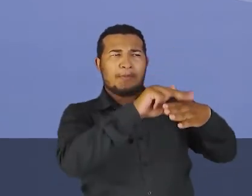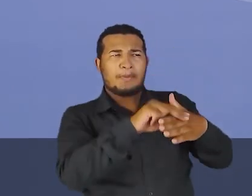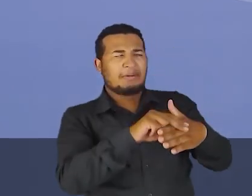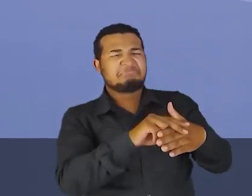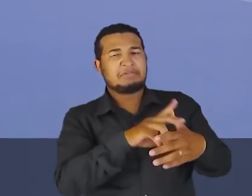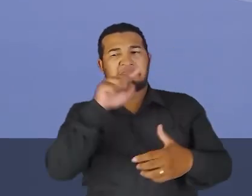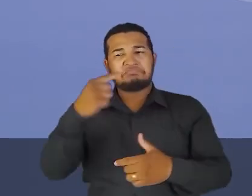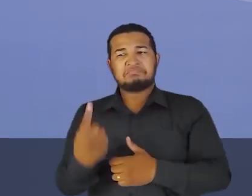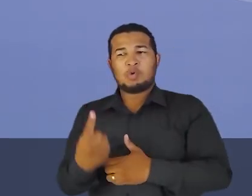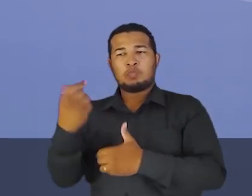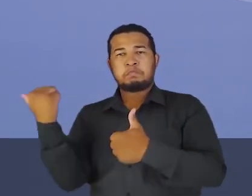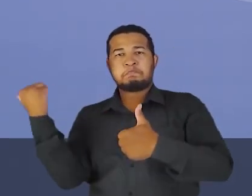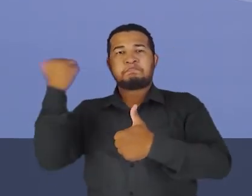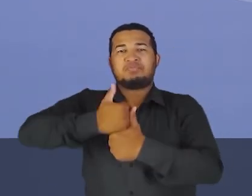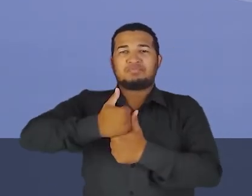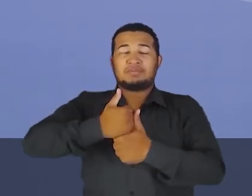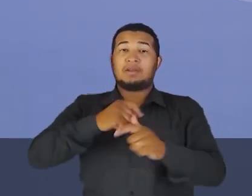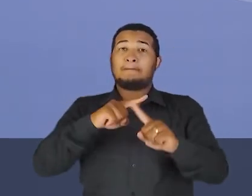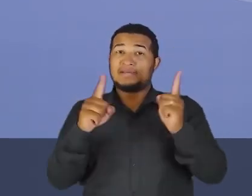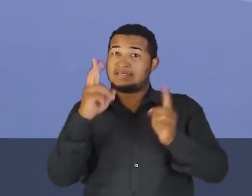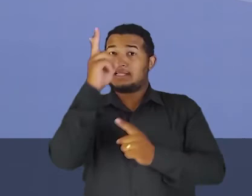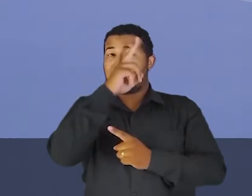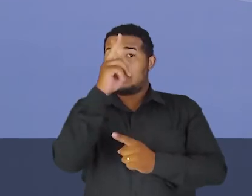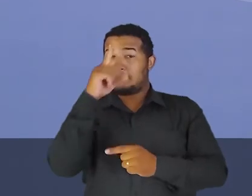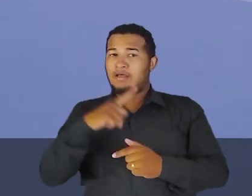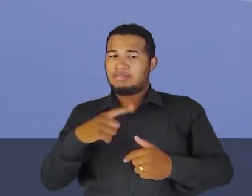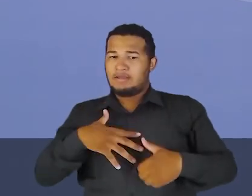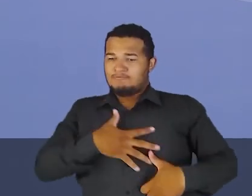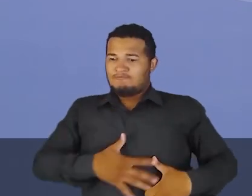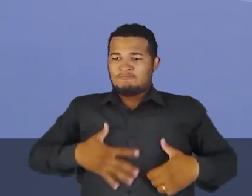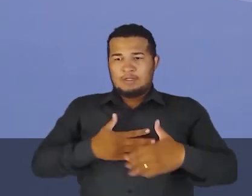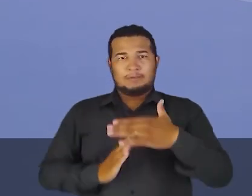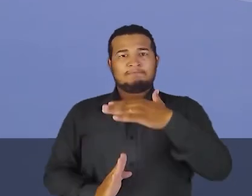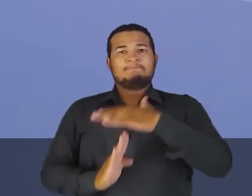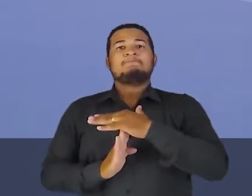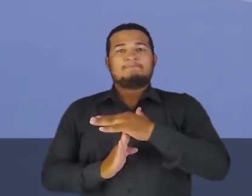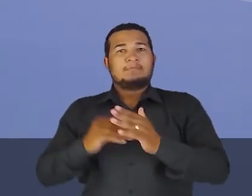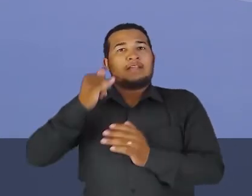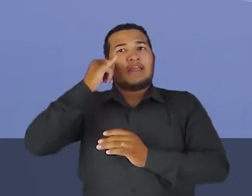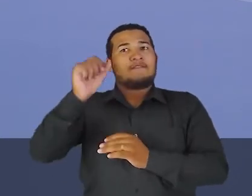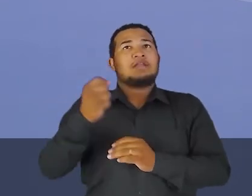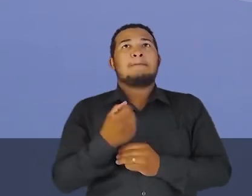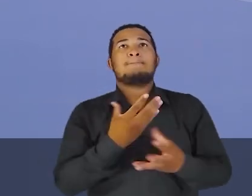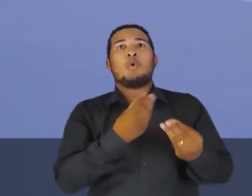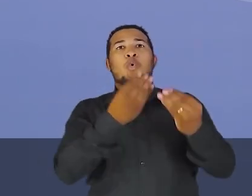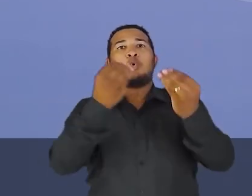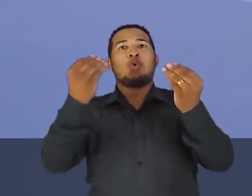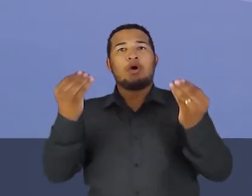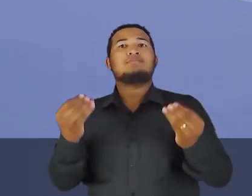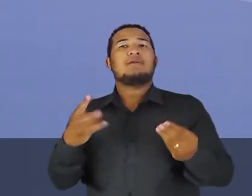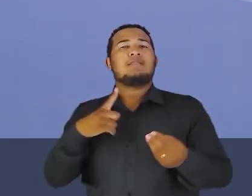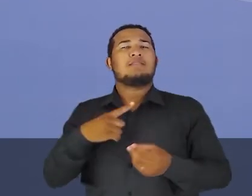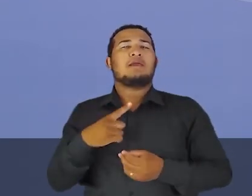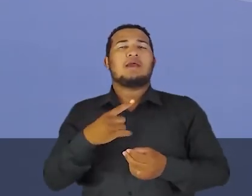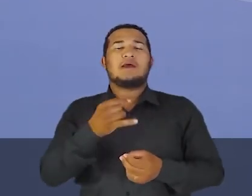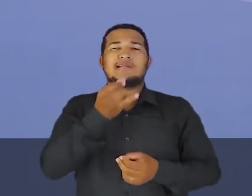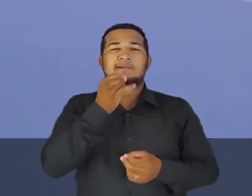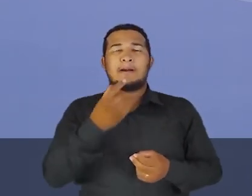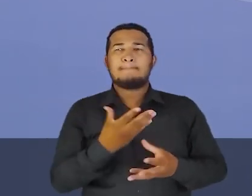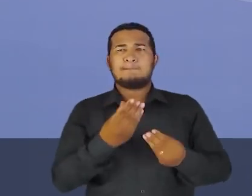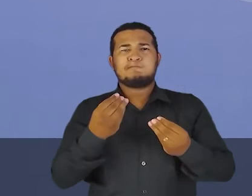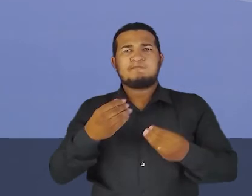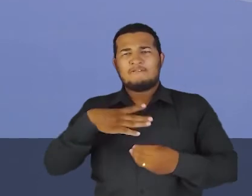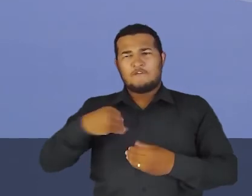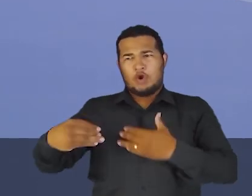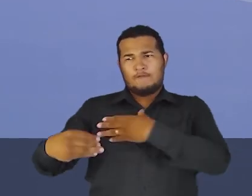embrionários, certo? Mas lembra aí que existe um limite de espaço dentro do corpo da fêmea que impede com que muitos mamíferos tenham muitos